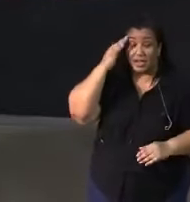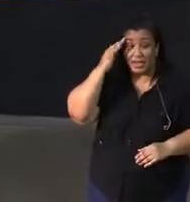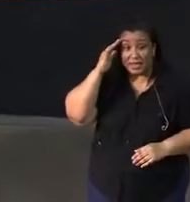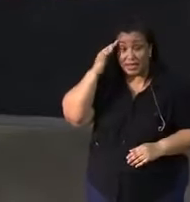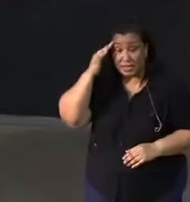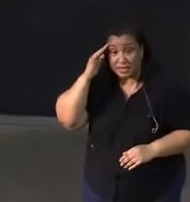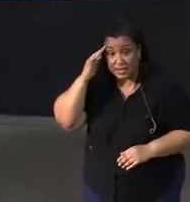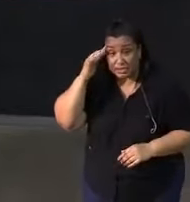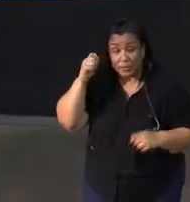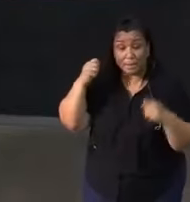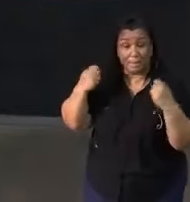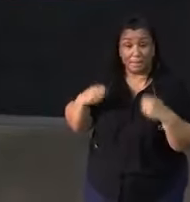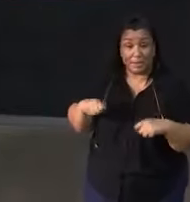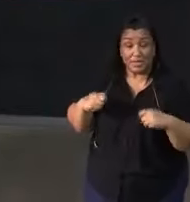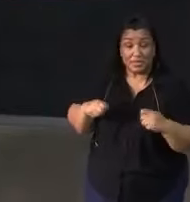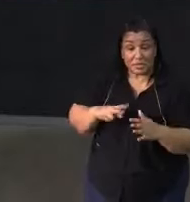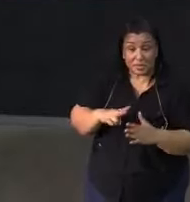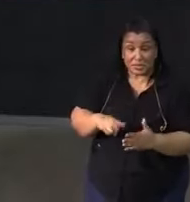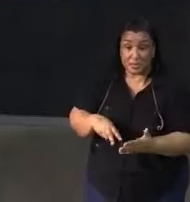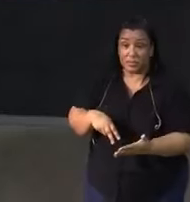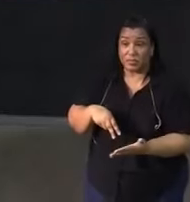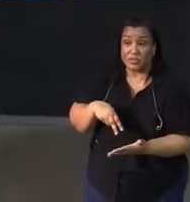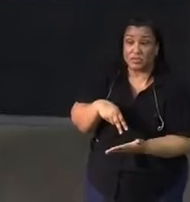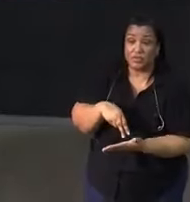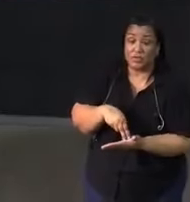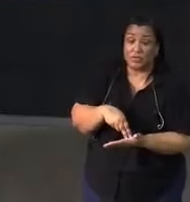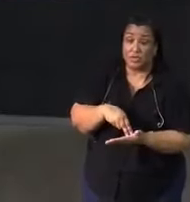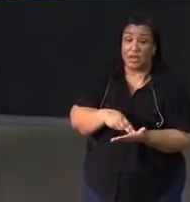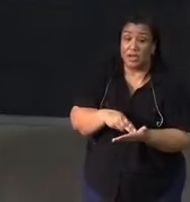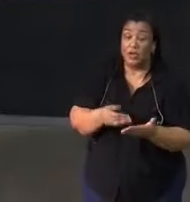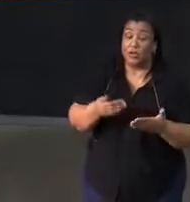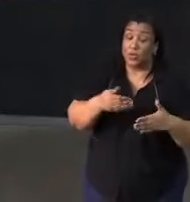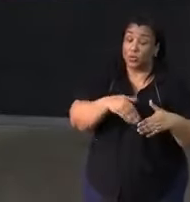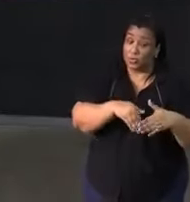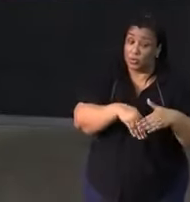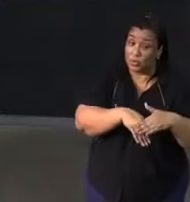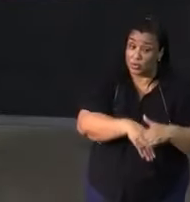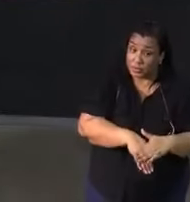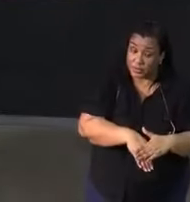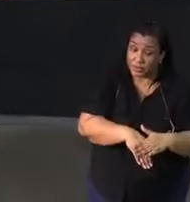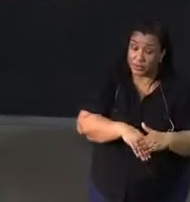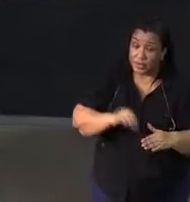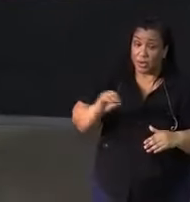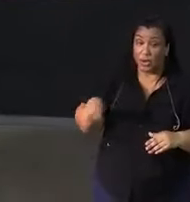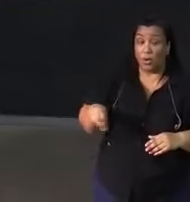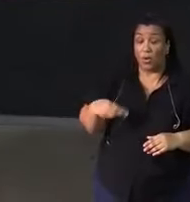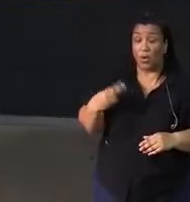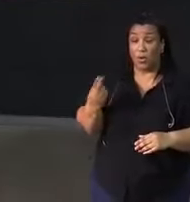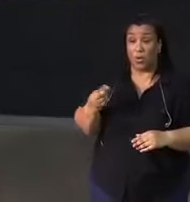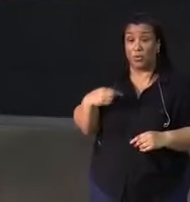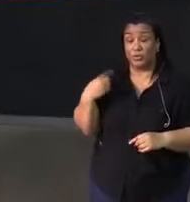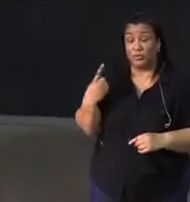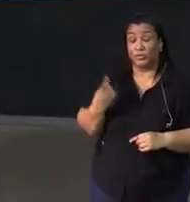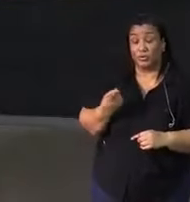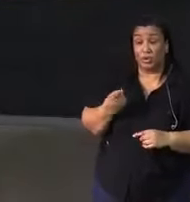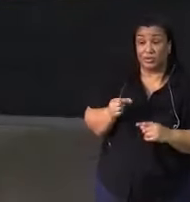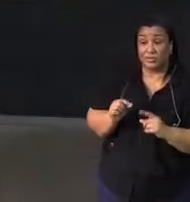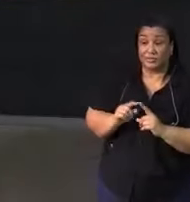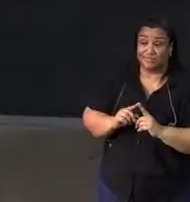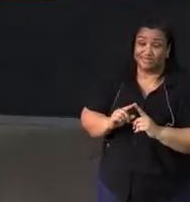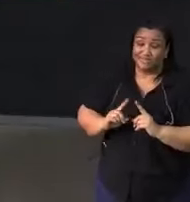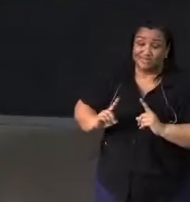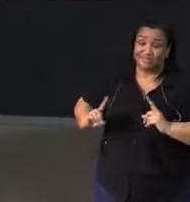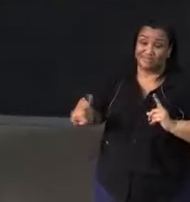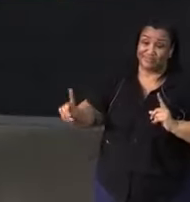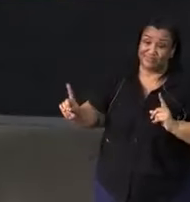com humildade, ou simplesmente nós vamos para a ponta, para um extremo, e vamos ficar lá como